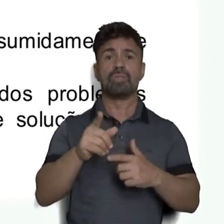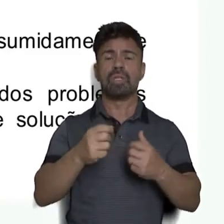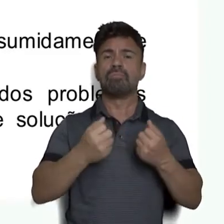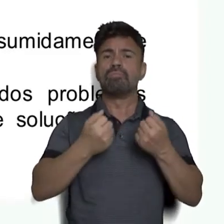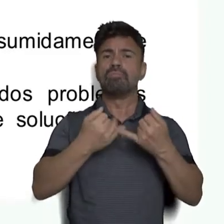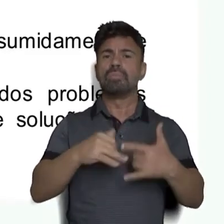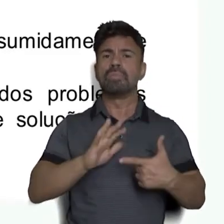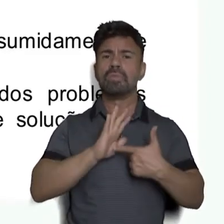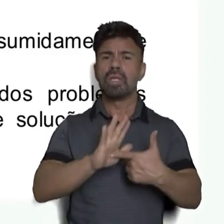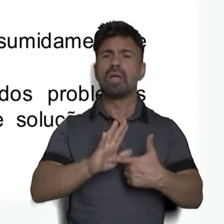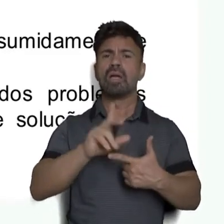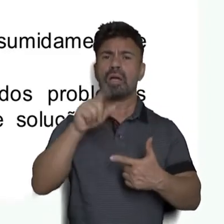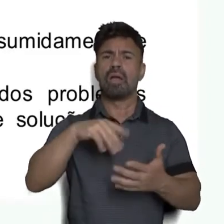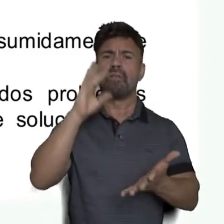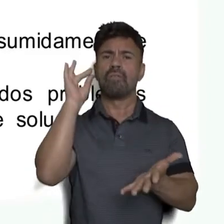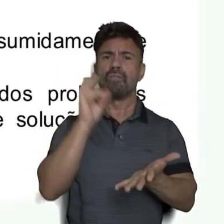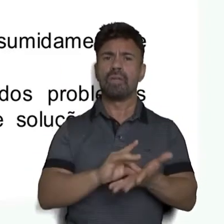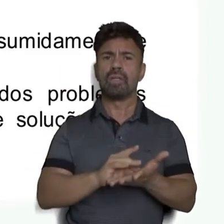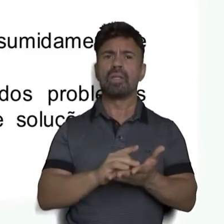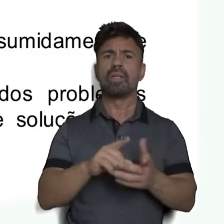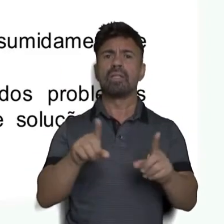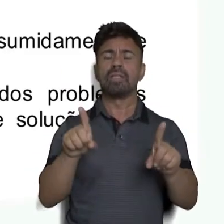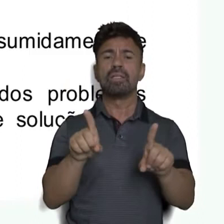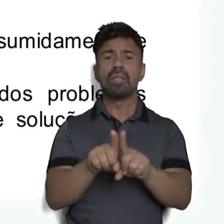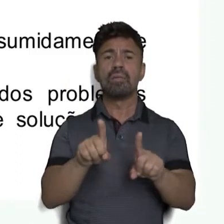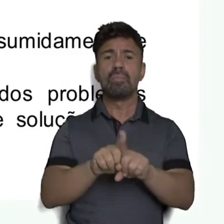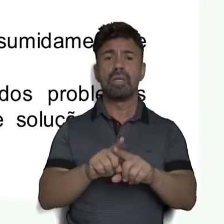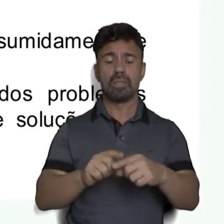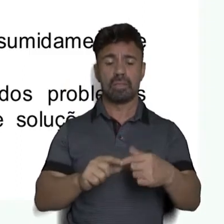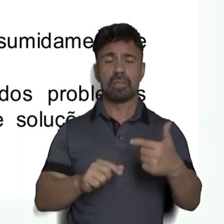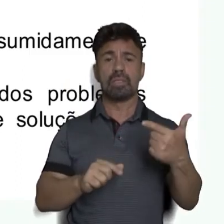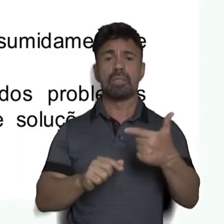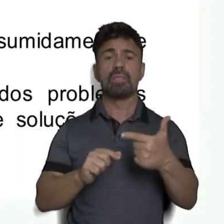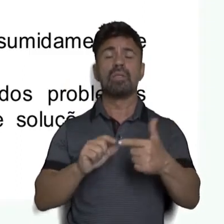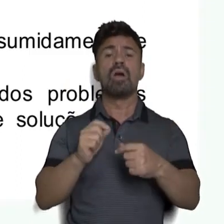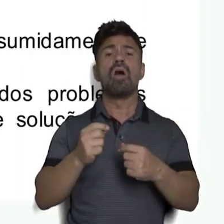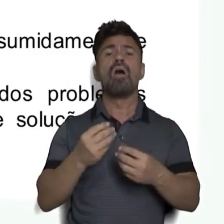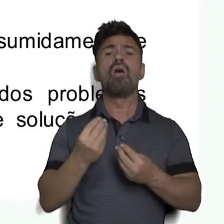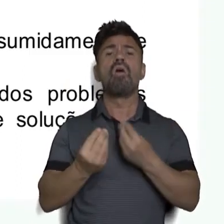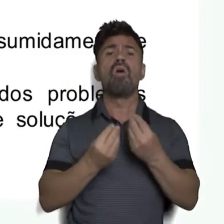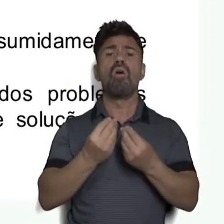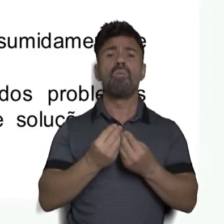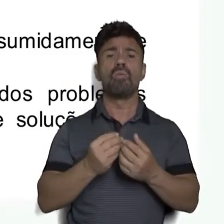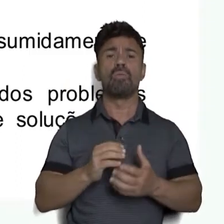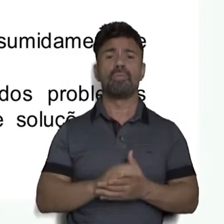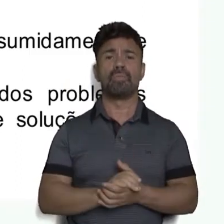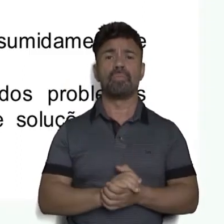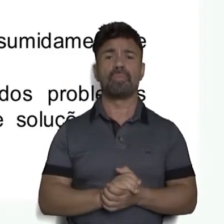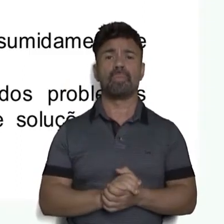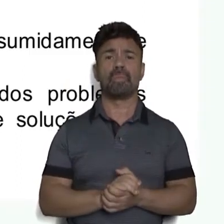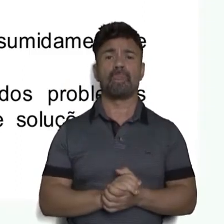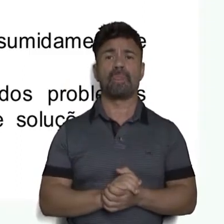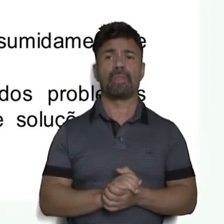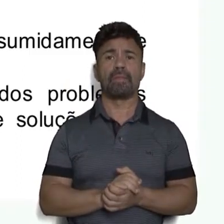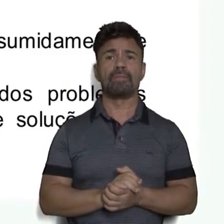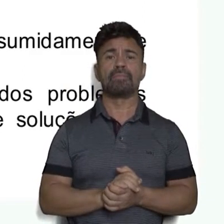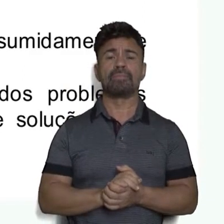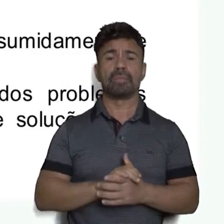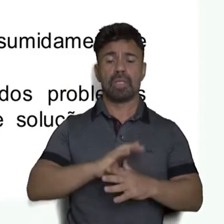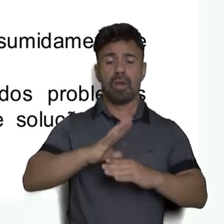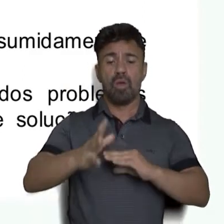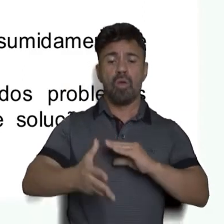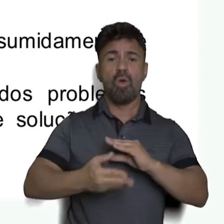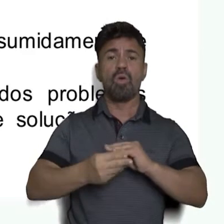é verdade. Você também pode fazer da segunda maneira, de outra forma, que é a segunda forma que eu falei de concluir o